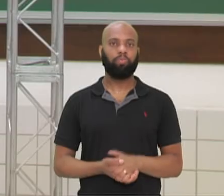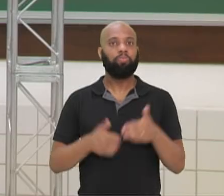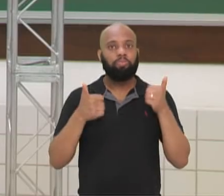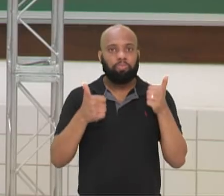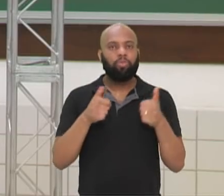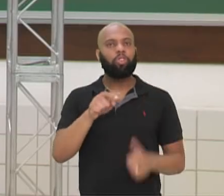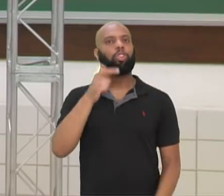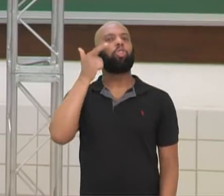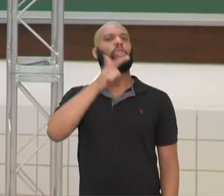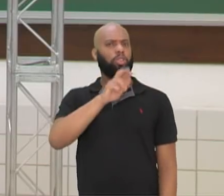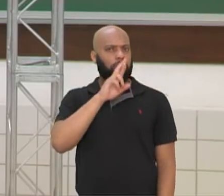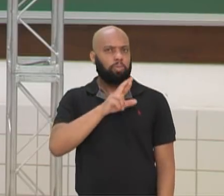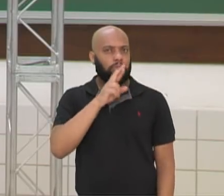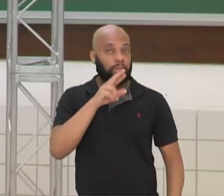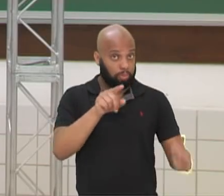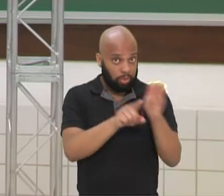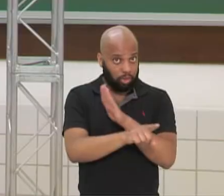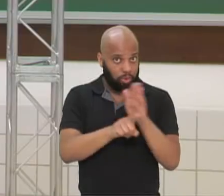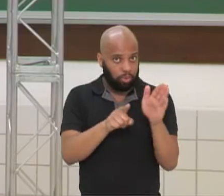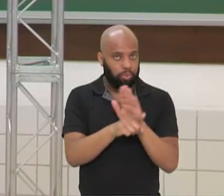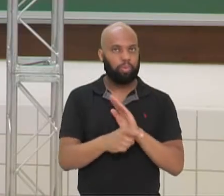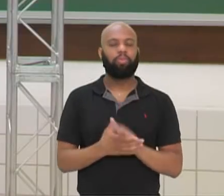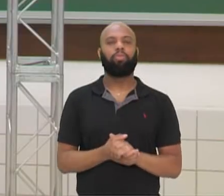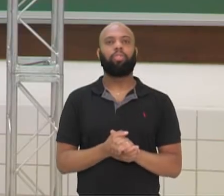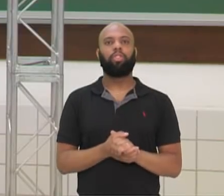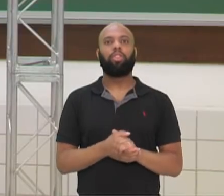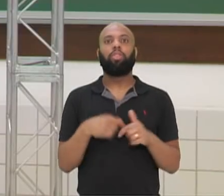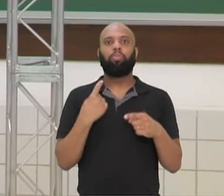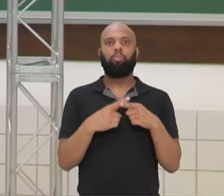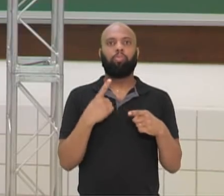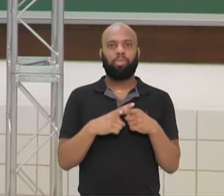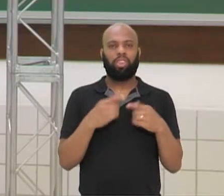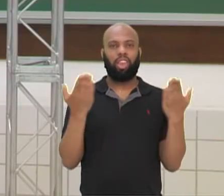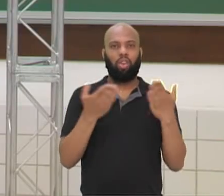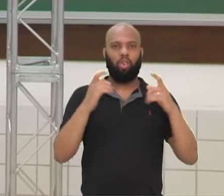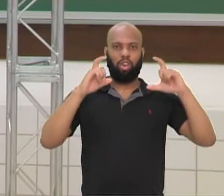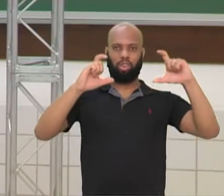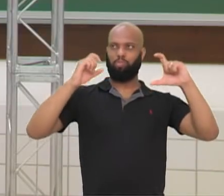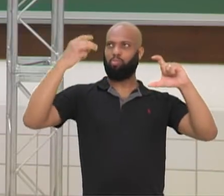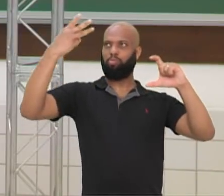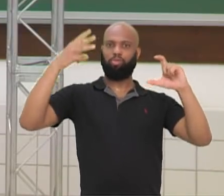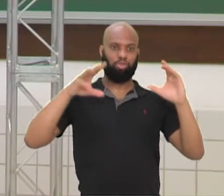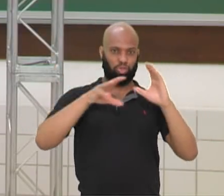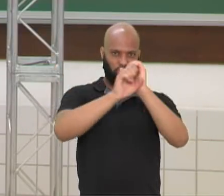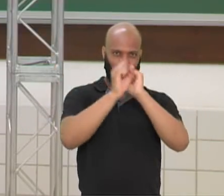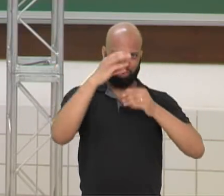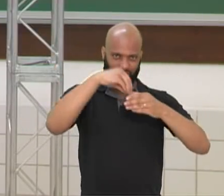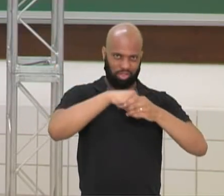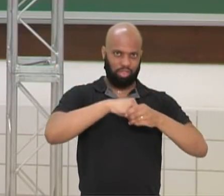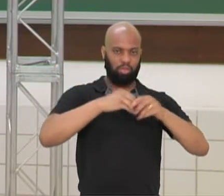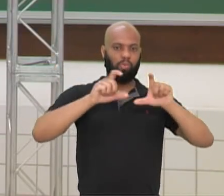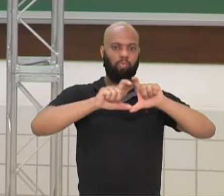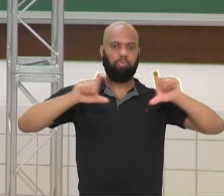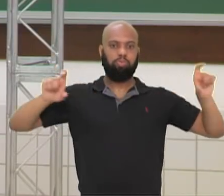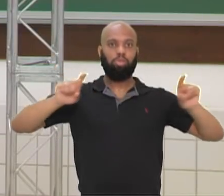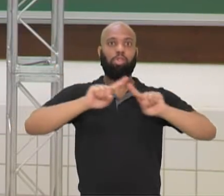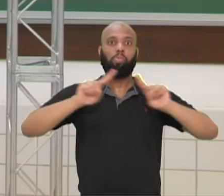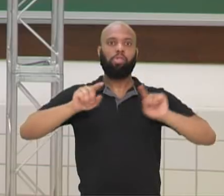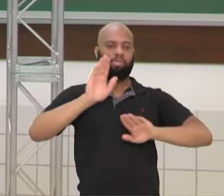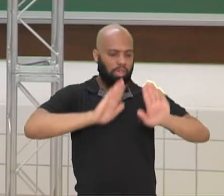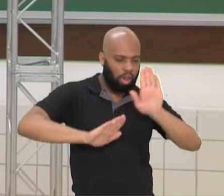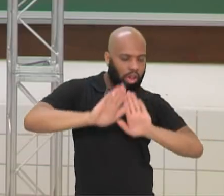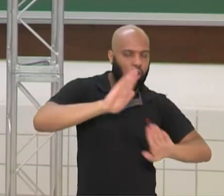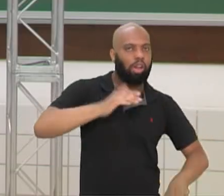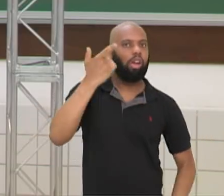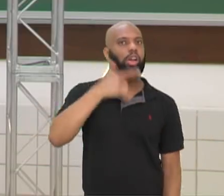Muito bem, então vocês conseguiram resolver esse exercício? Ah, o cubo da soma dá um pouco mais de trabalho, a fórmula é grandona, mas fazendo com cuidado dá tudo certo.